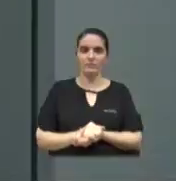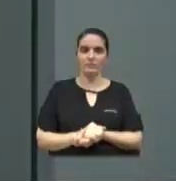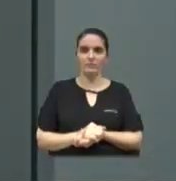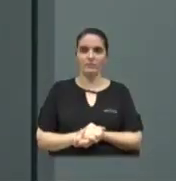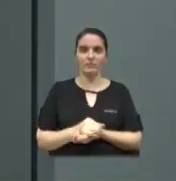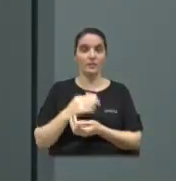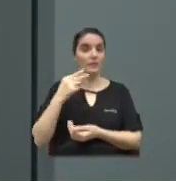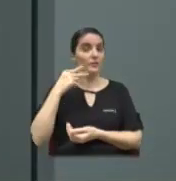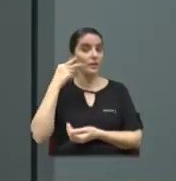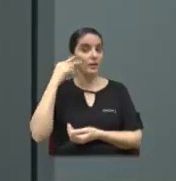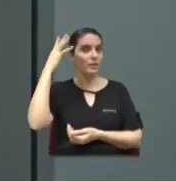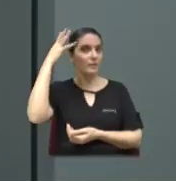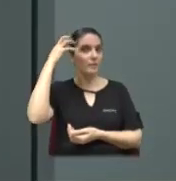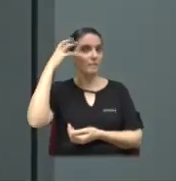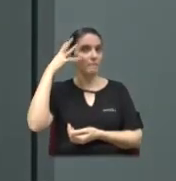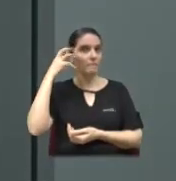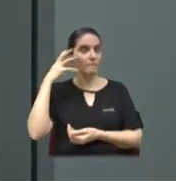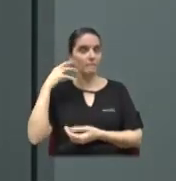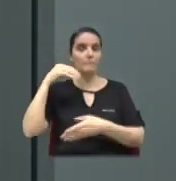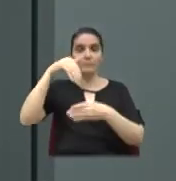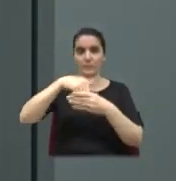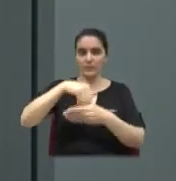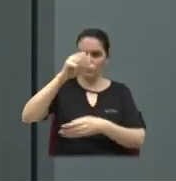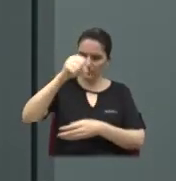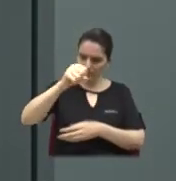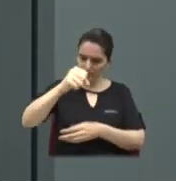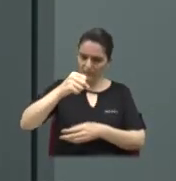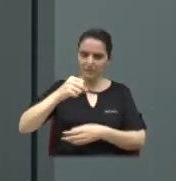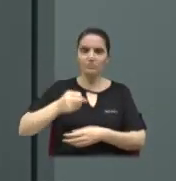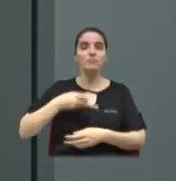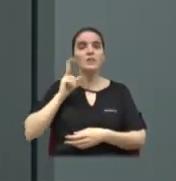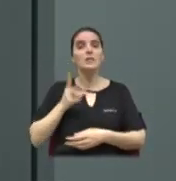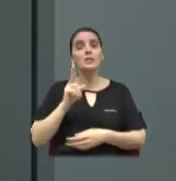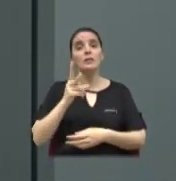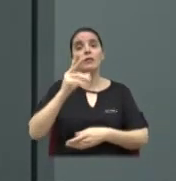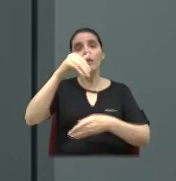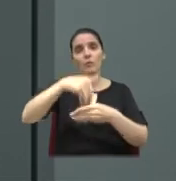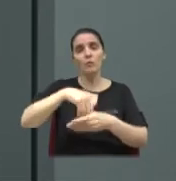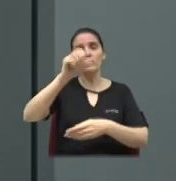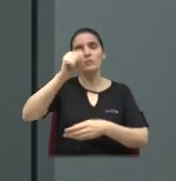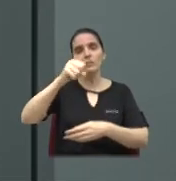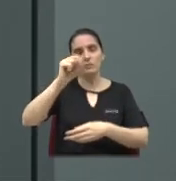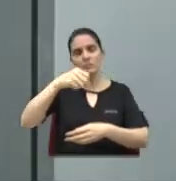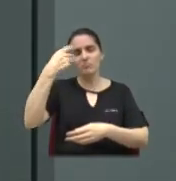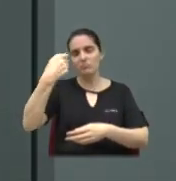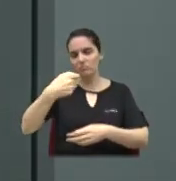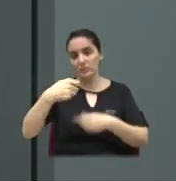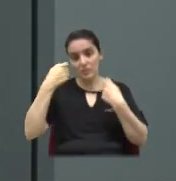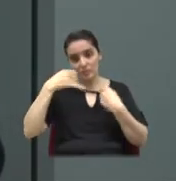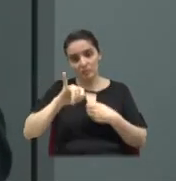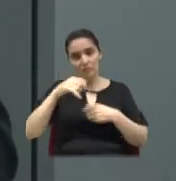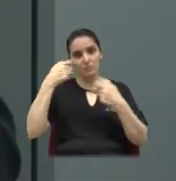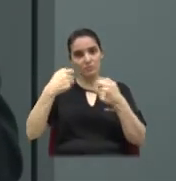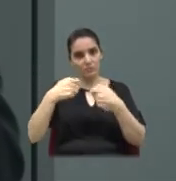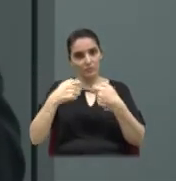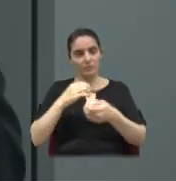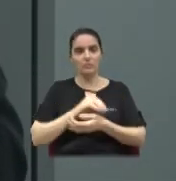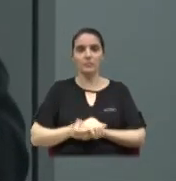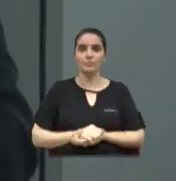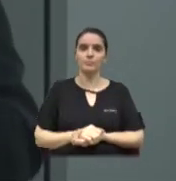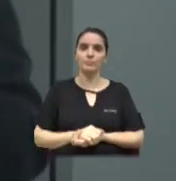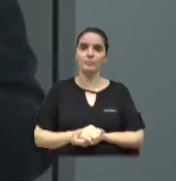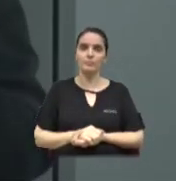Vereadora Lu Bogo, eu votei sim e vou votar quantas vezes for necessário. Sim. Queria